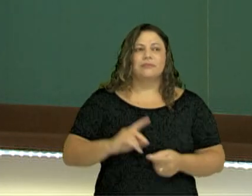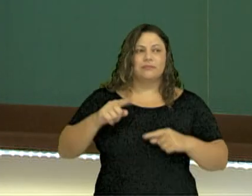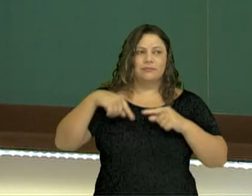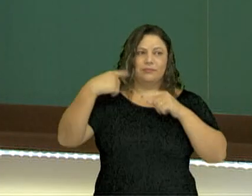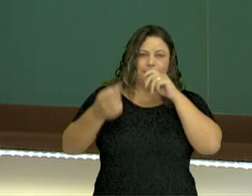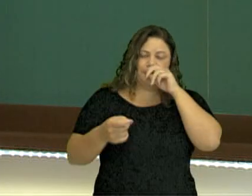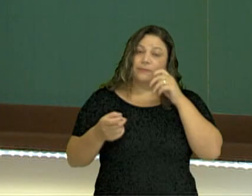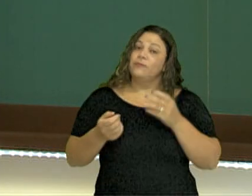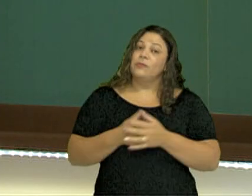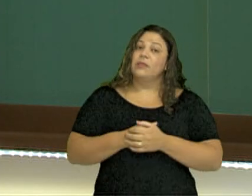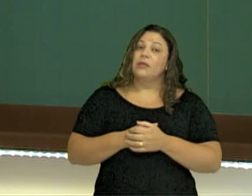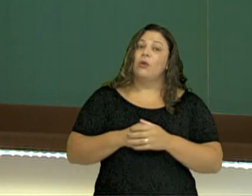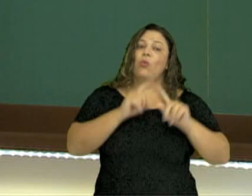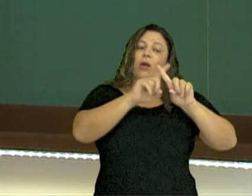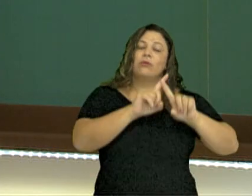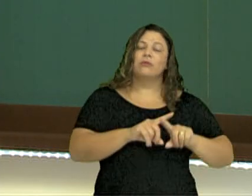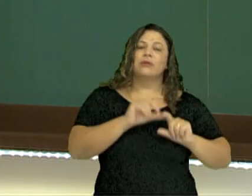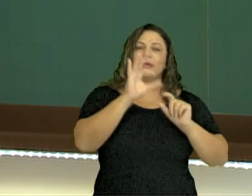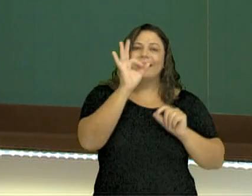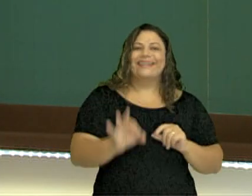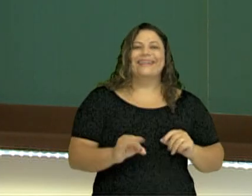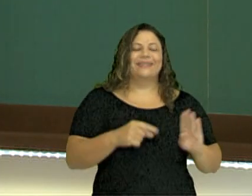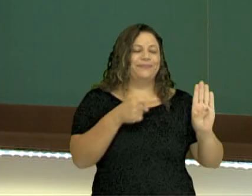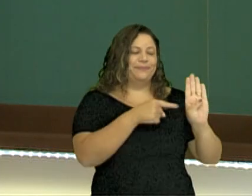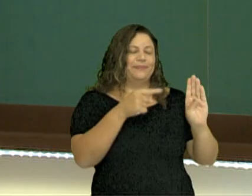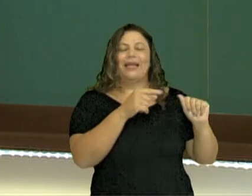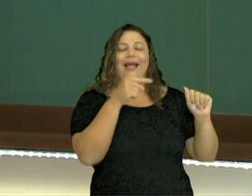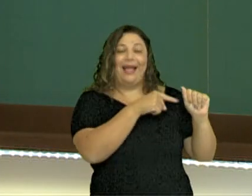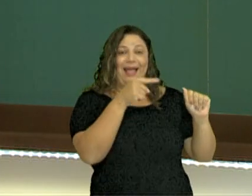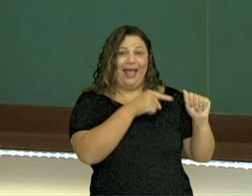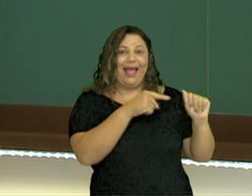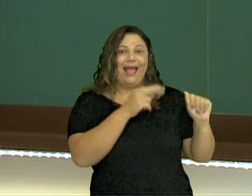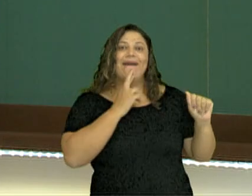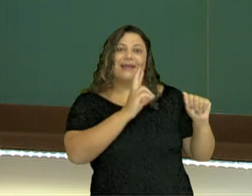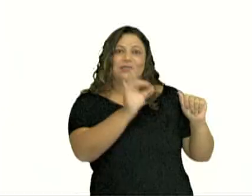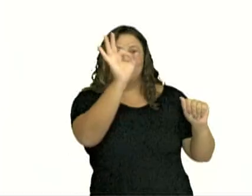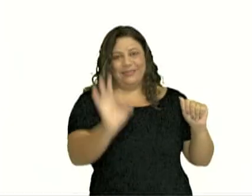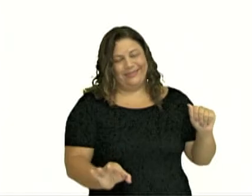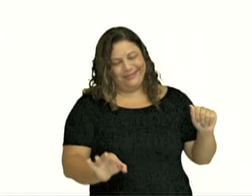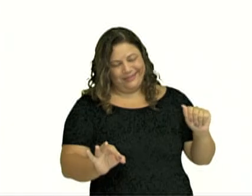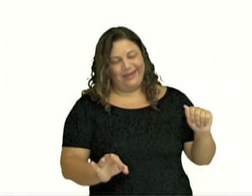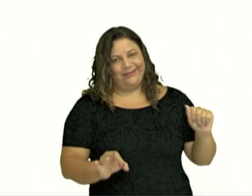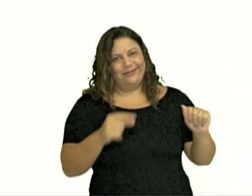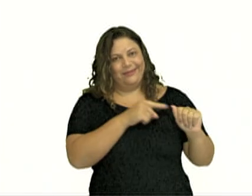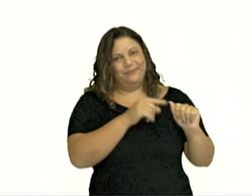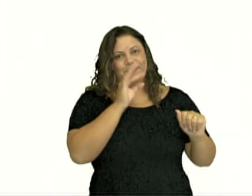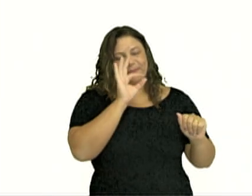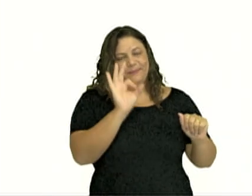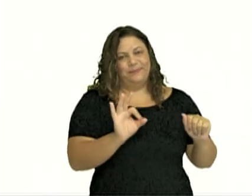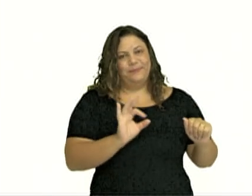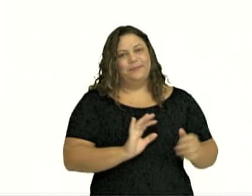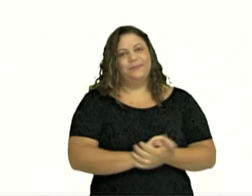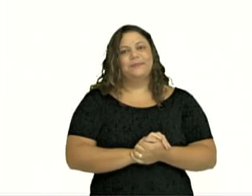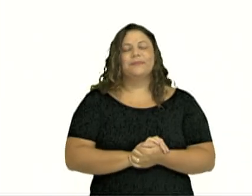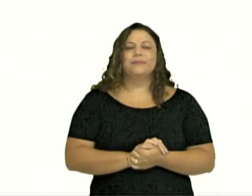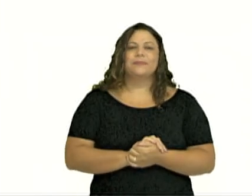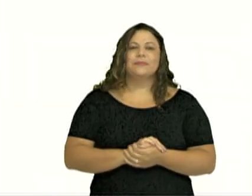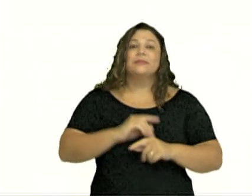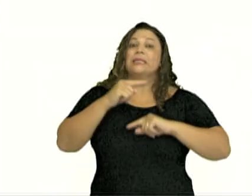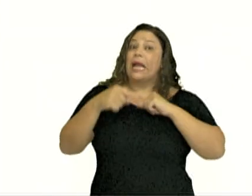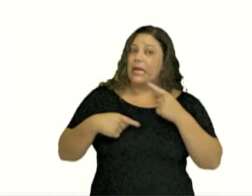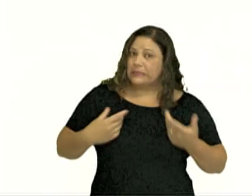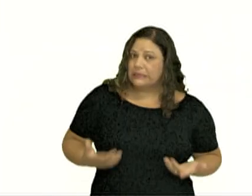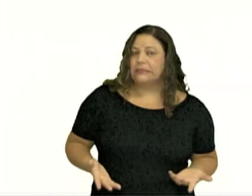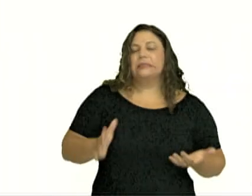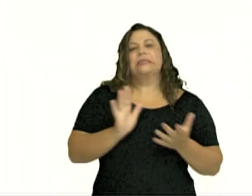as nossas alternativas aqui, é a letra A, a nossa resposta, que é 2.400. Então,